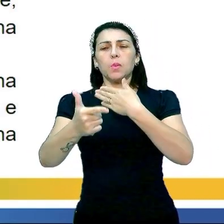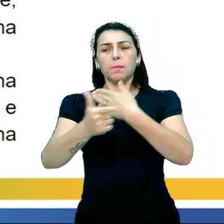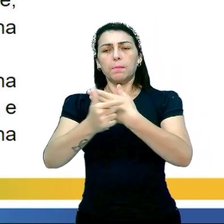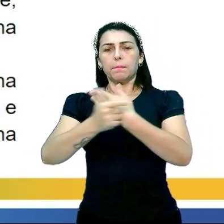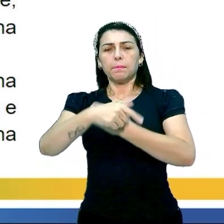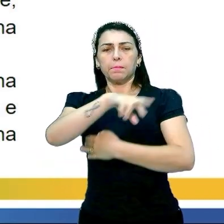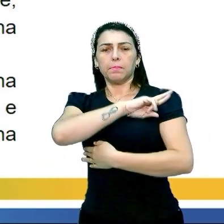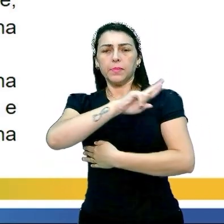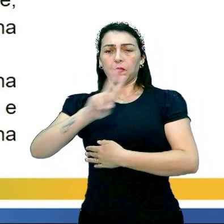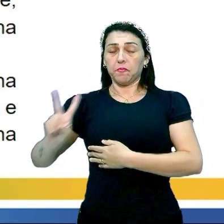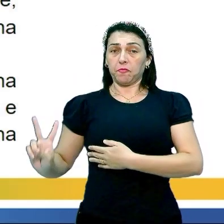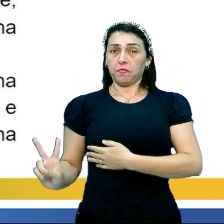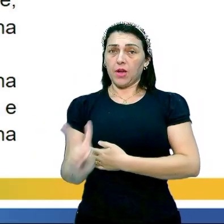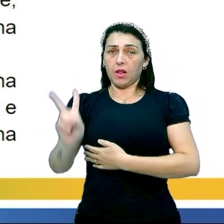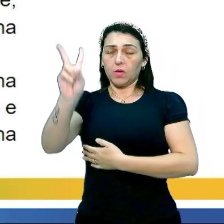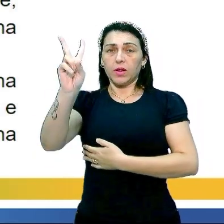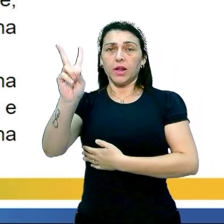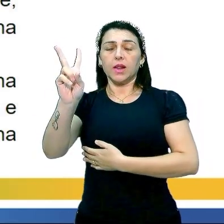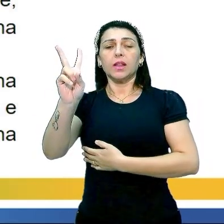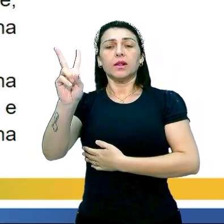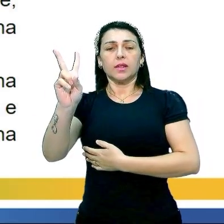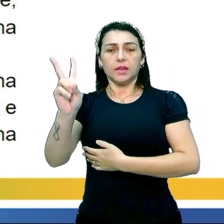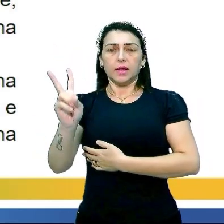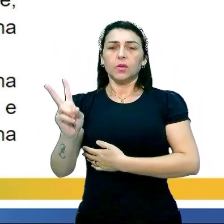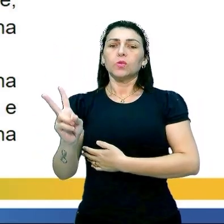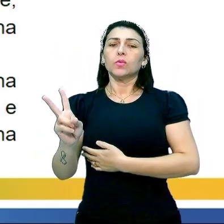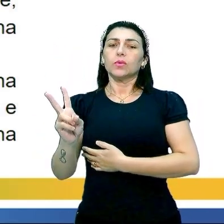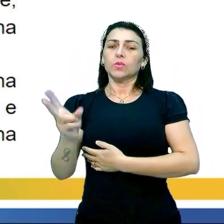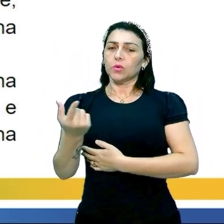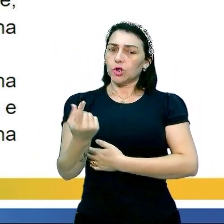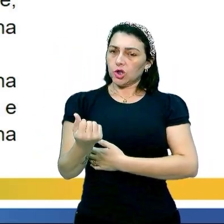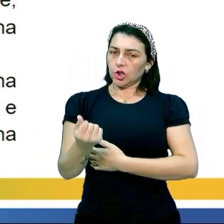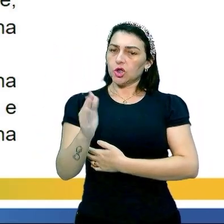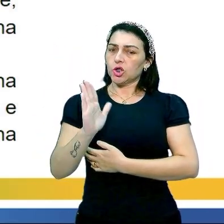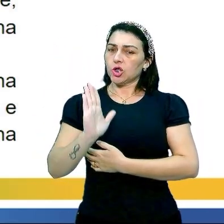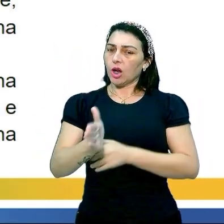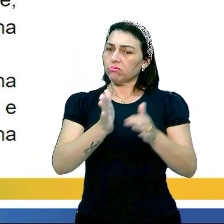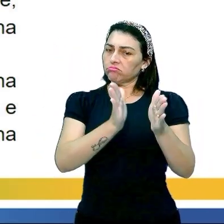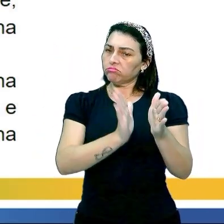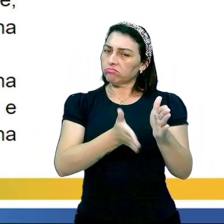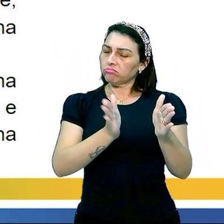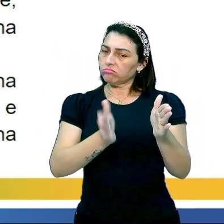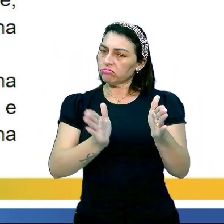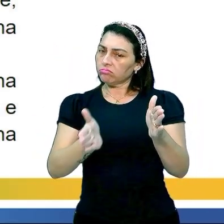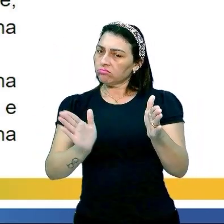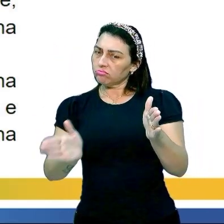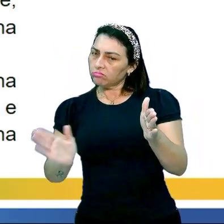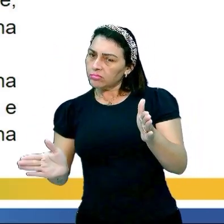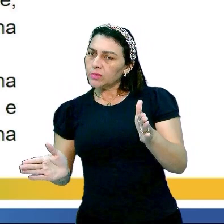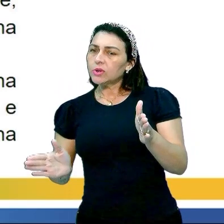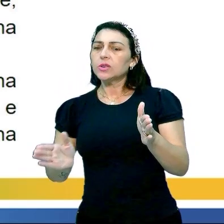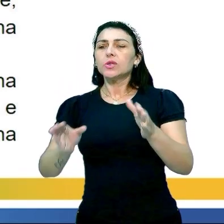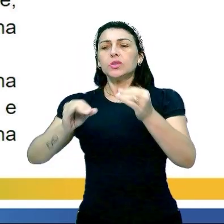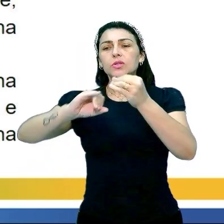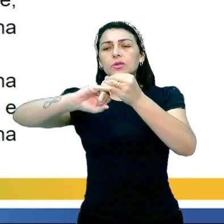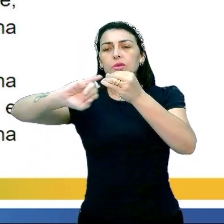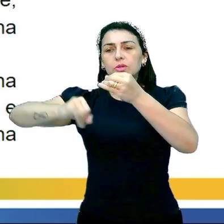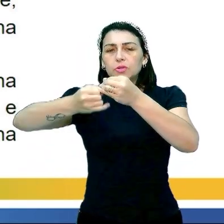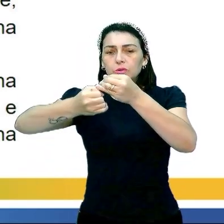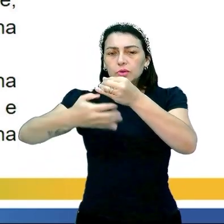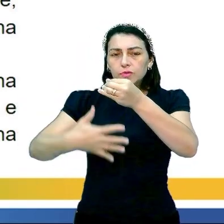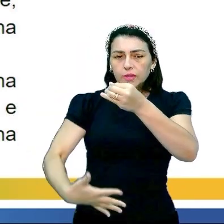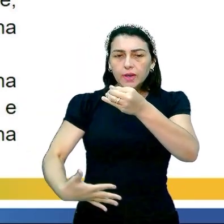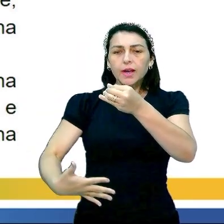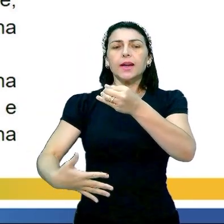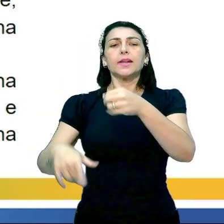desempenha justamente o papel prescrito na valorização do capital, já que a sequência genealógica